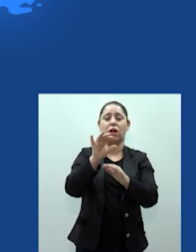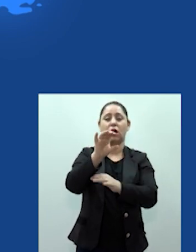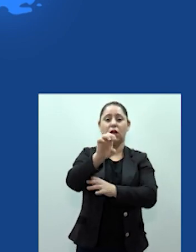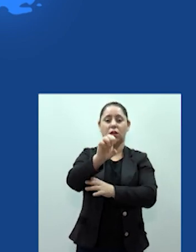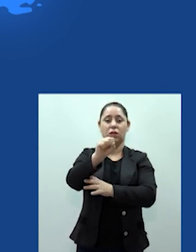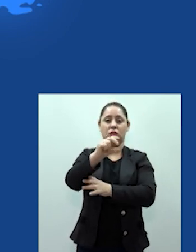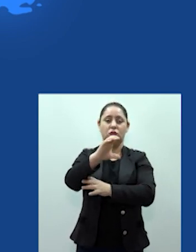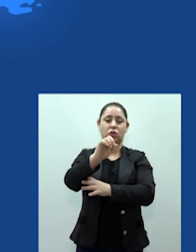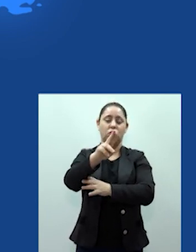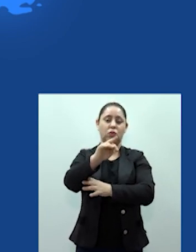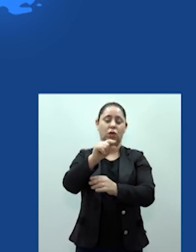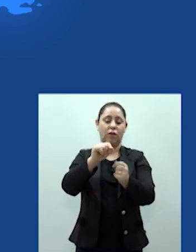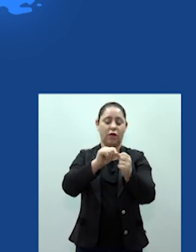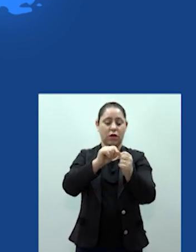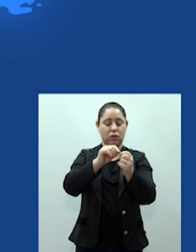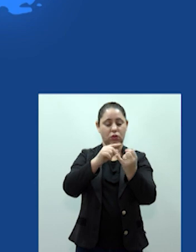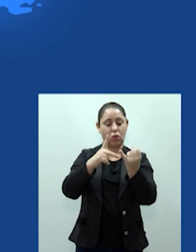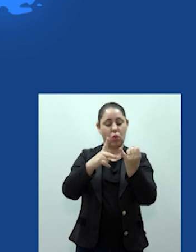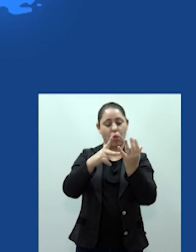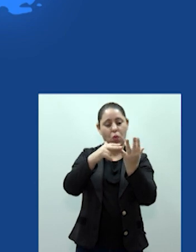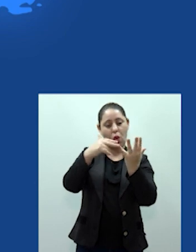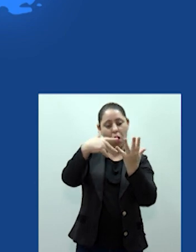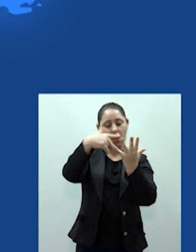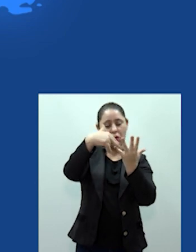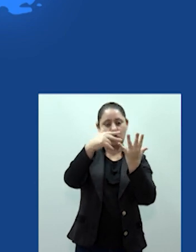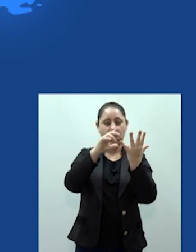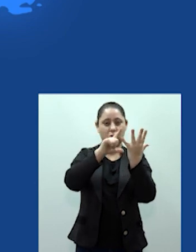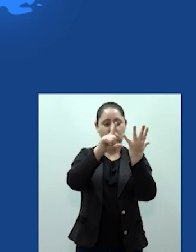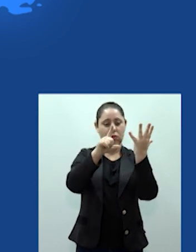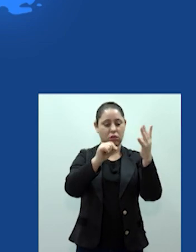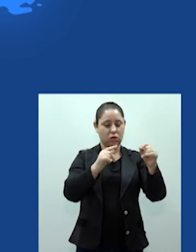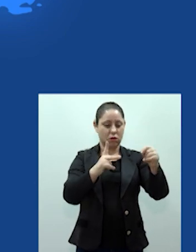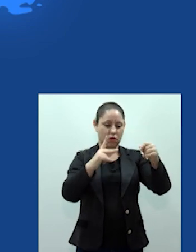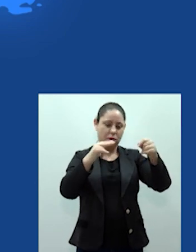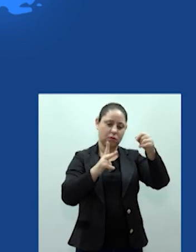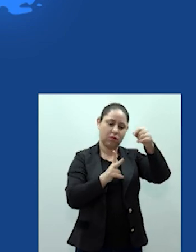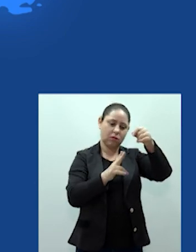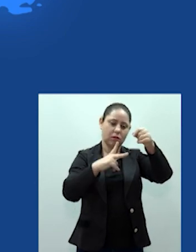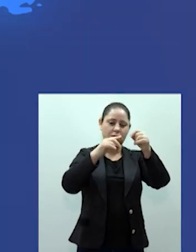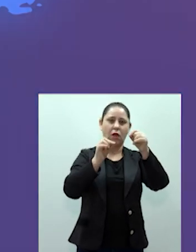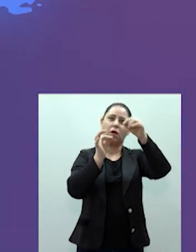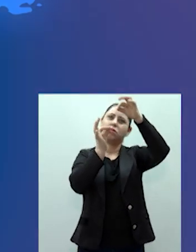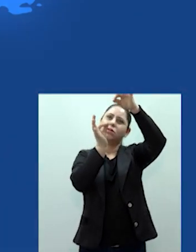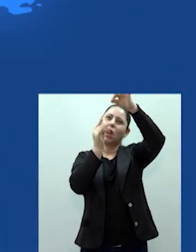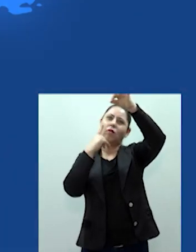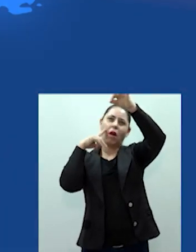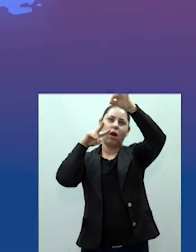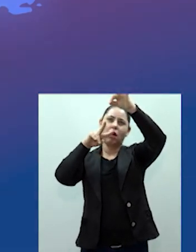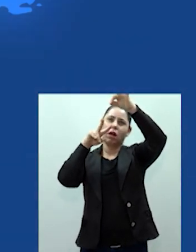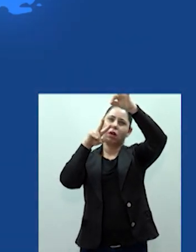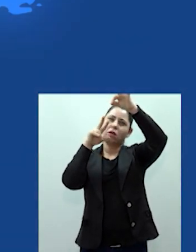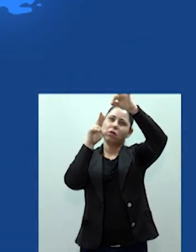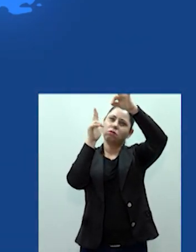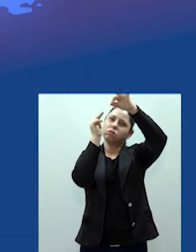escultura em folha, que são recortes que você faz na folha, e aí quando você coloca contra a luz, aí forma uma